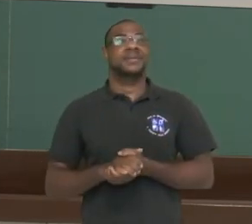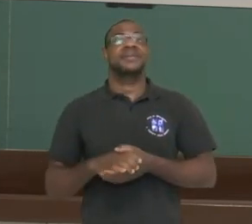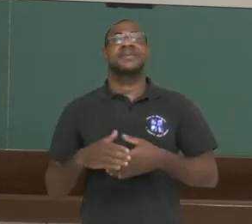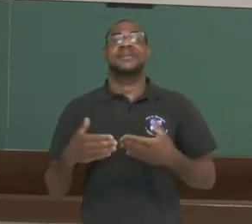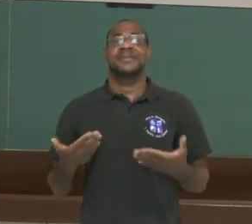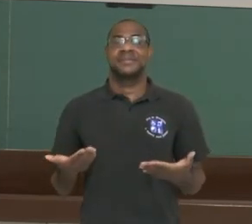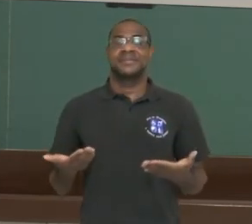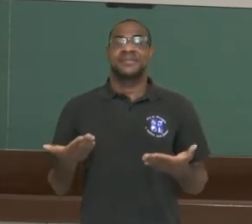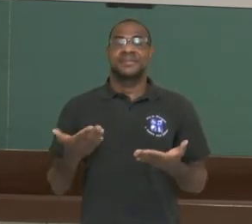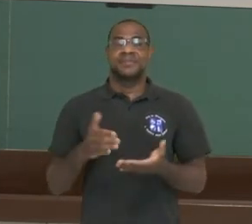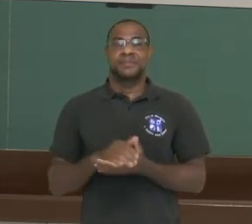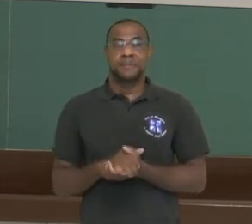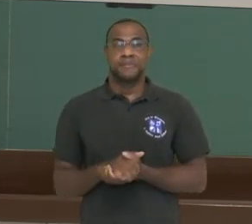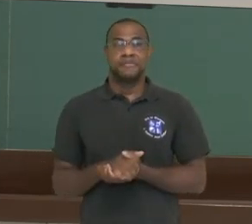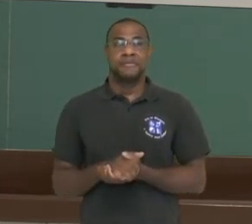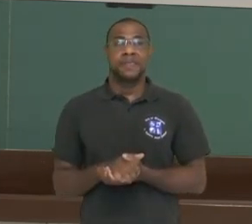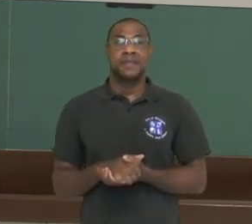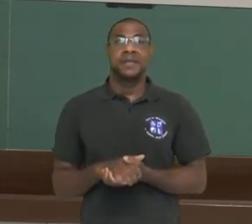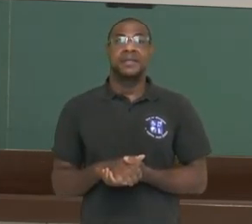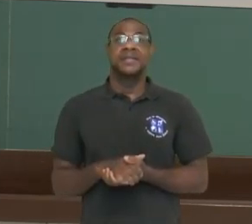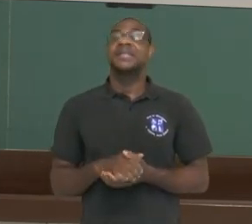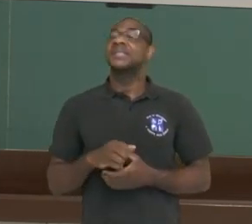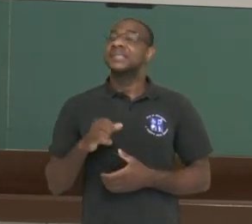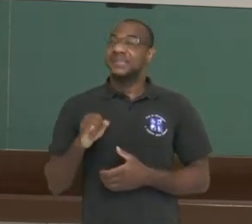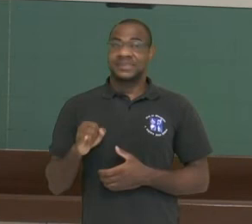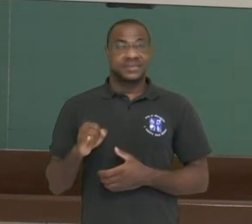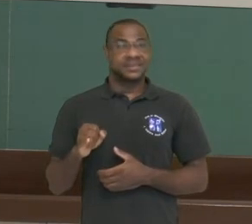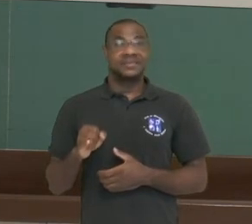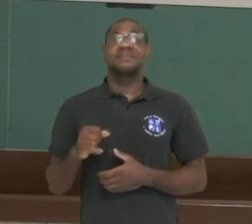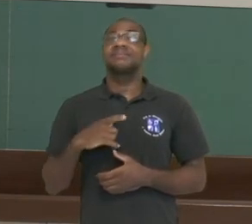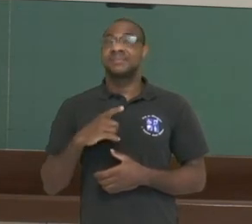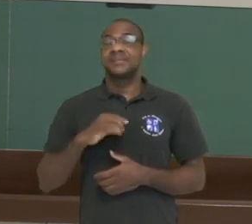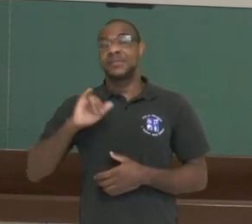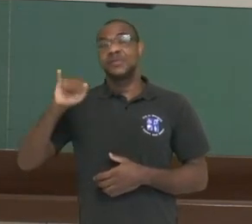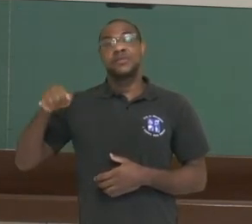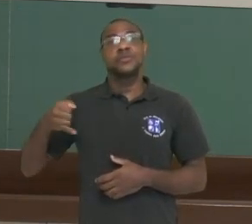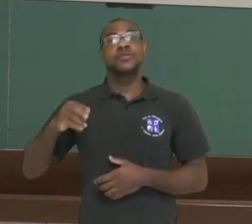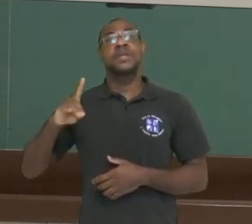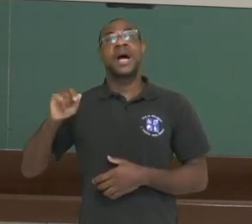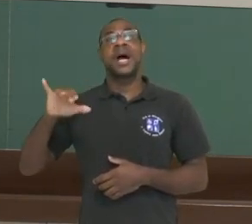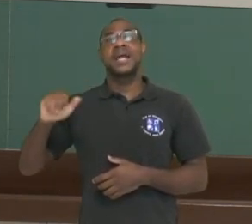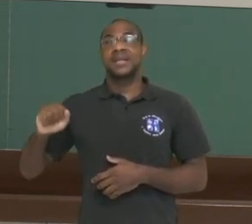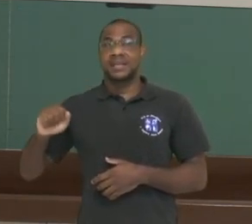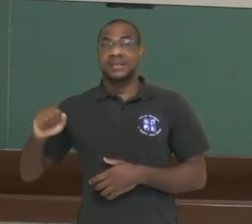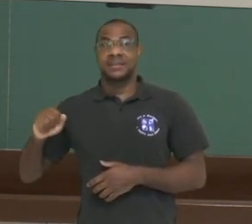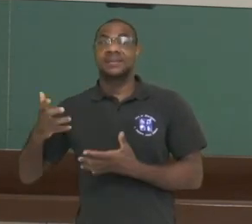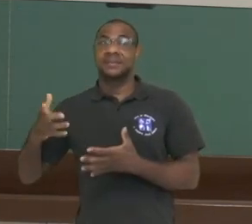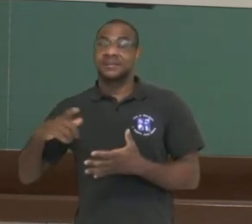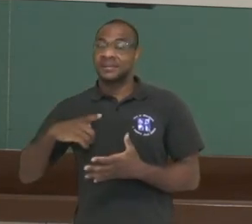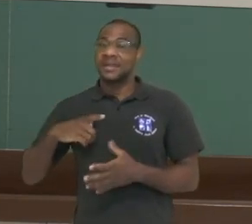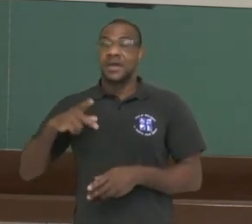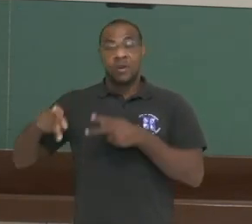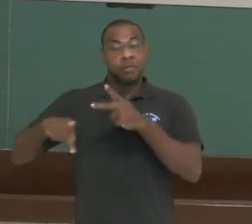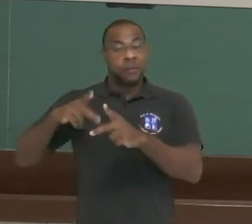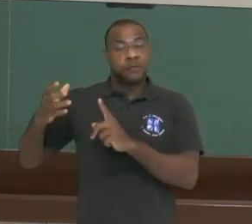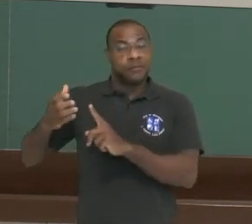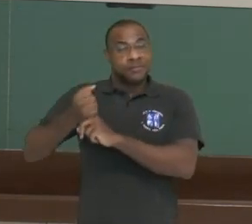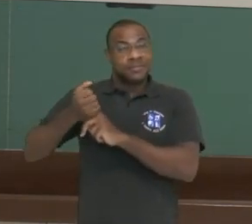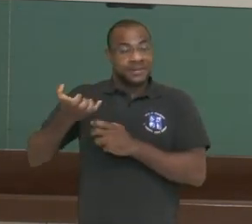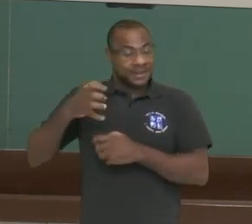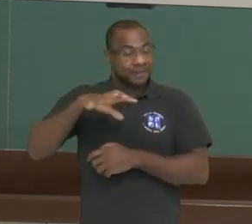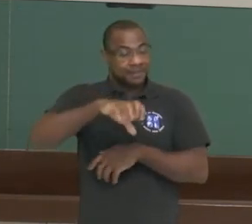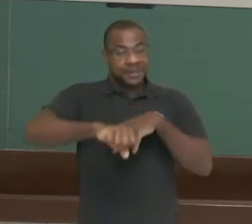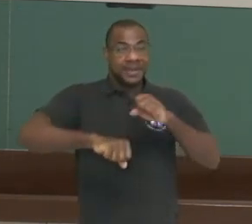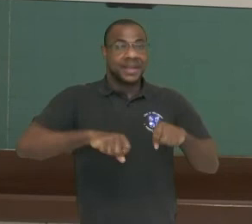do leste do Império Romano. Marcou bobeira, tem uma revolta judaica, né? Sim, os povos conquistados. Marcou bobeira, tem